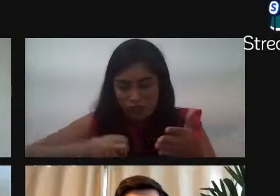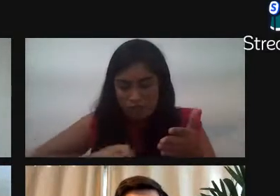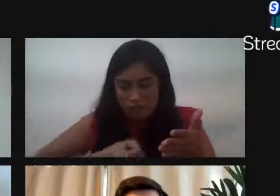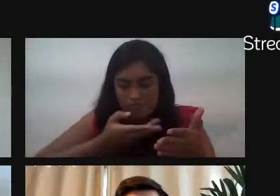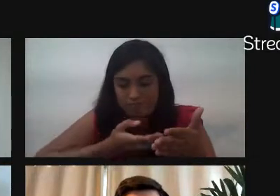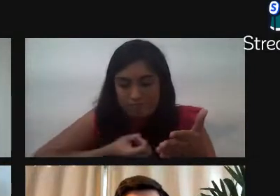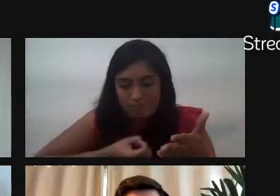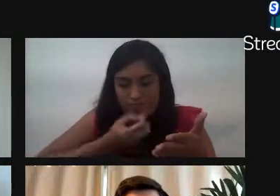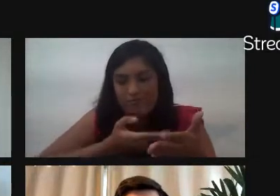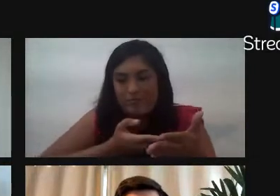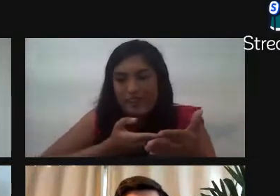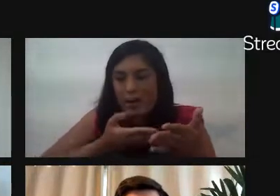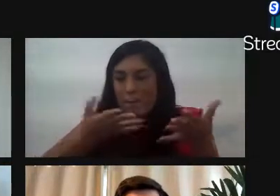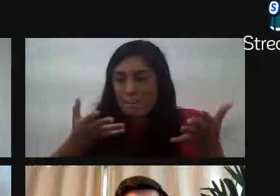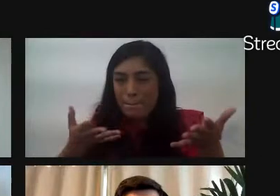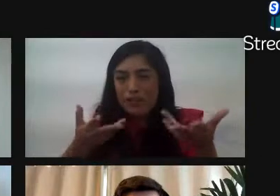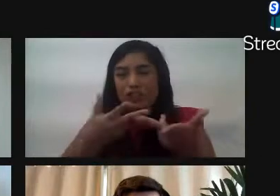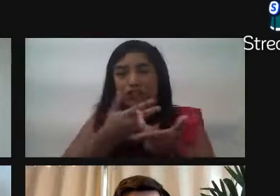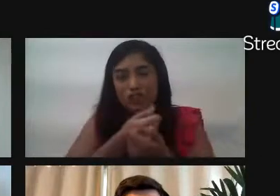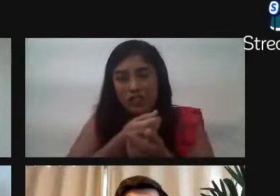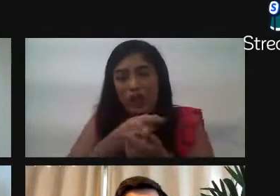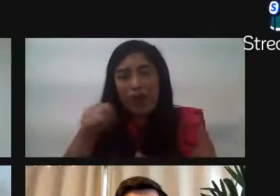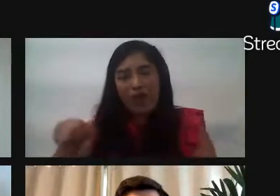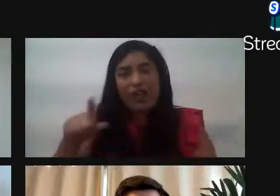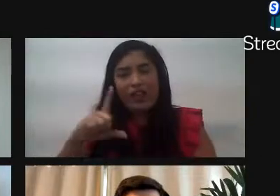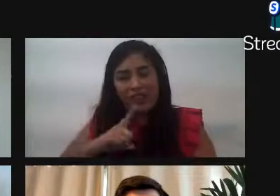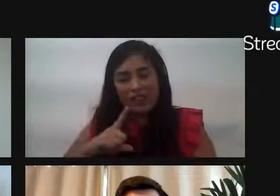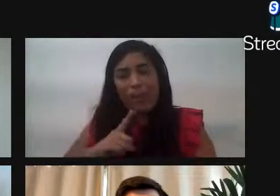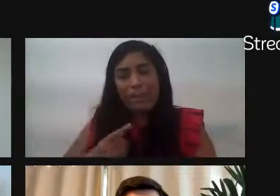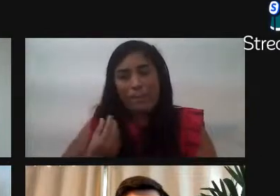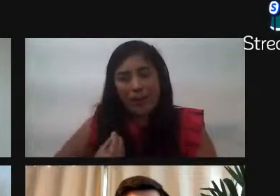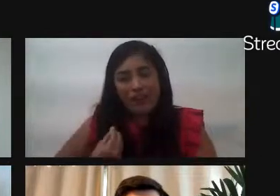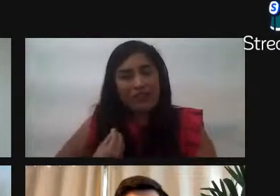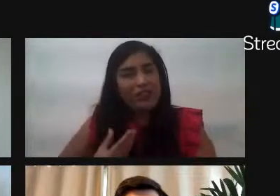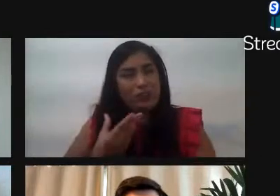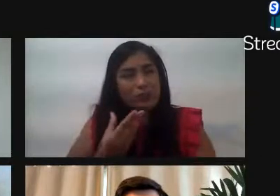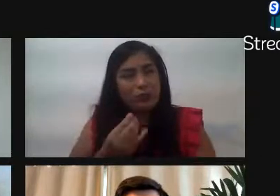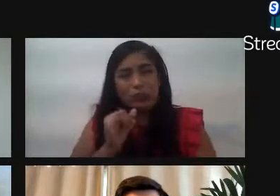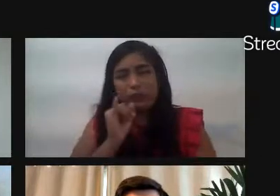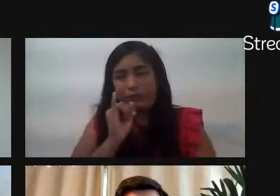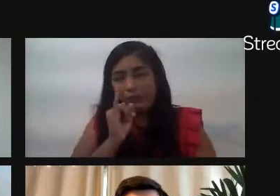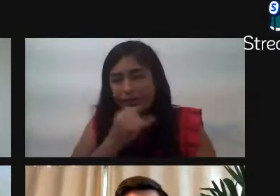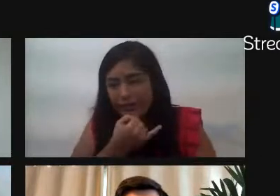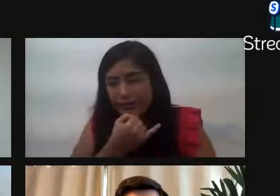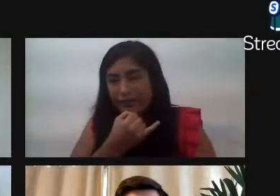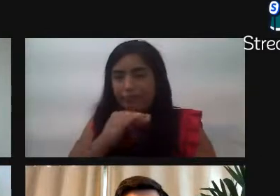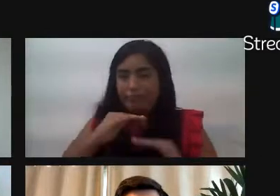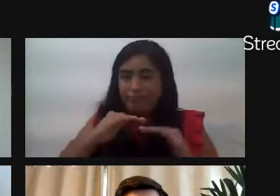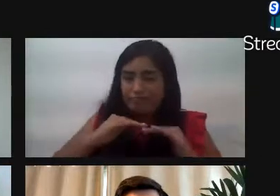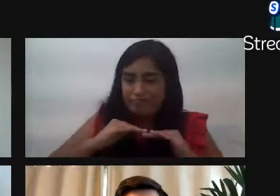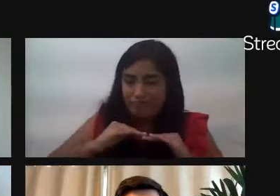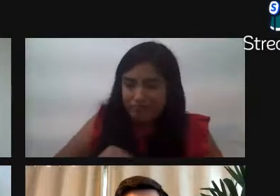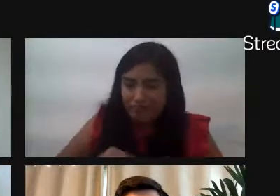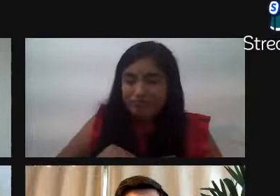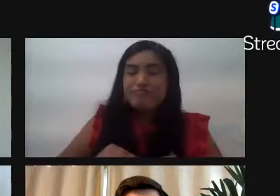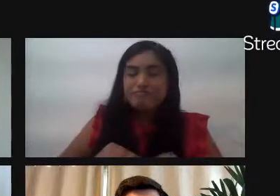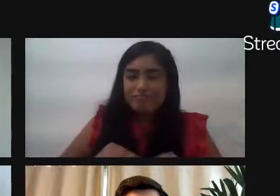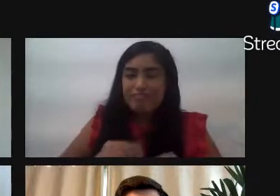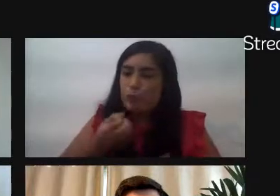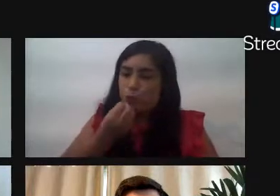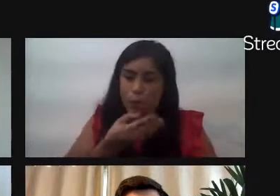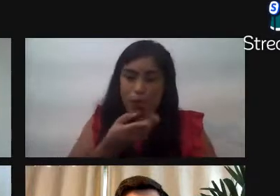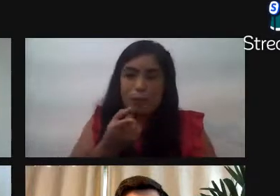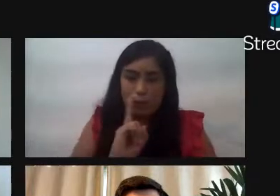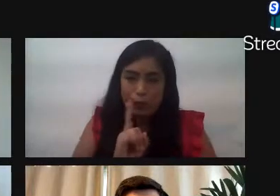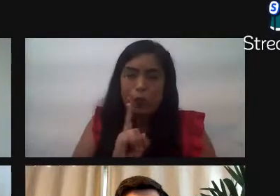vida muito frustrante e uma vida não muito recomendável, desde já, e